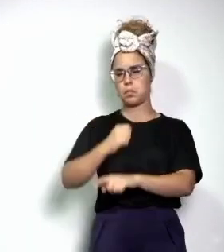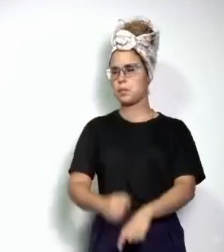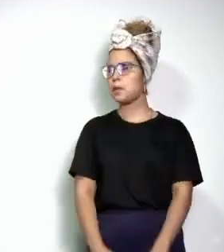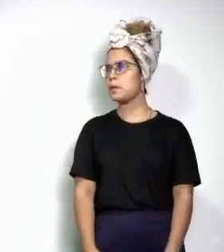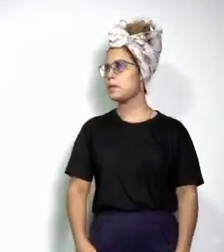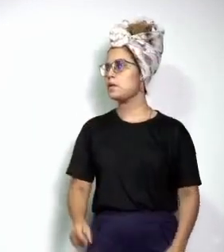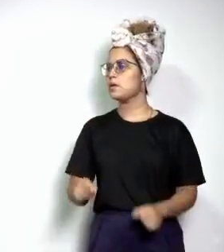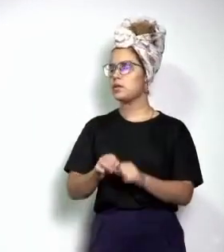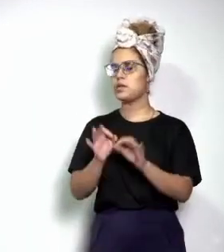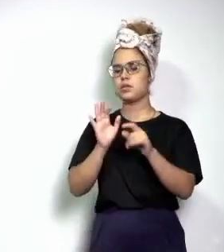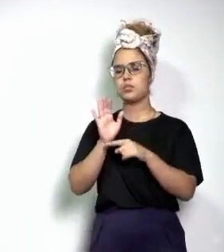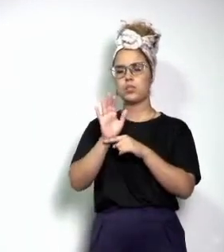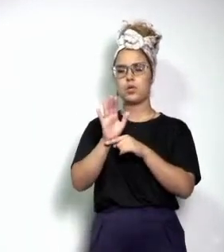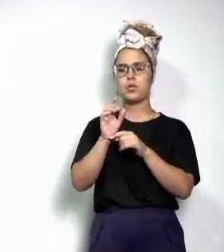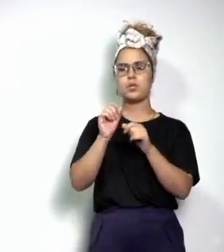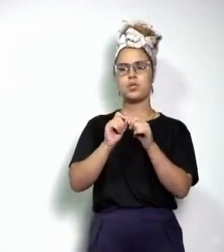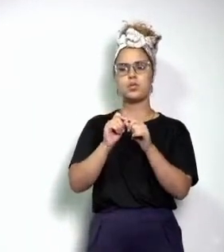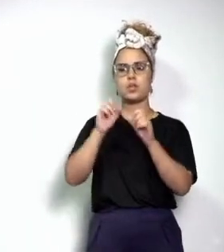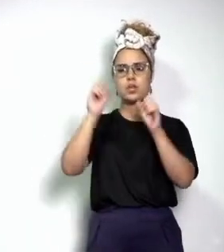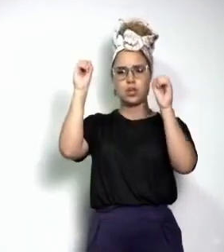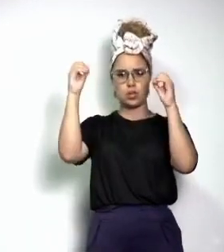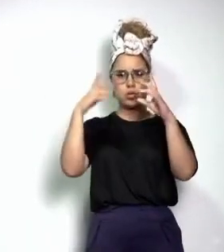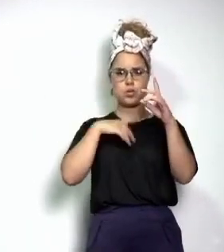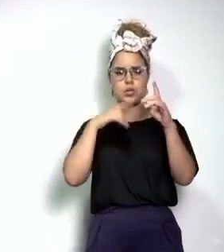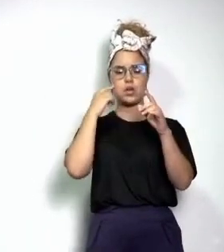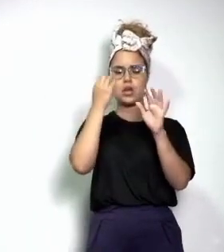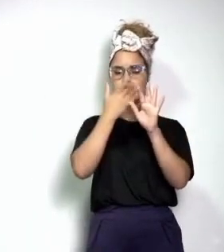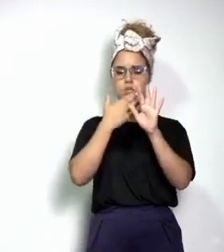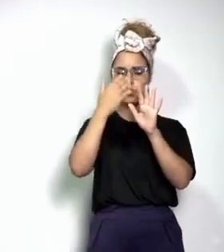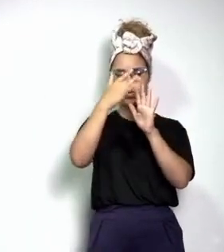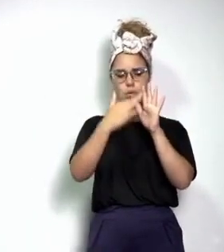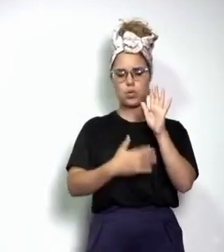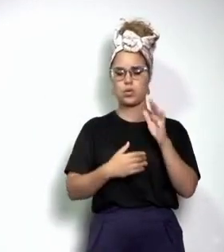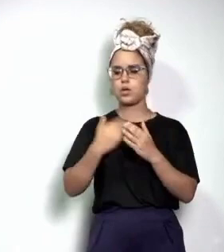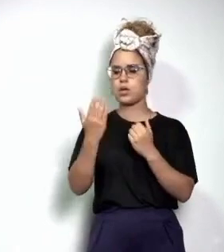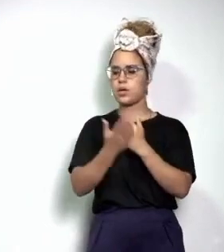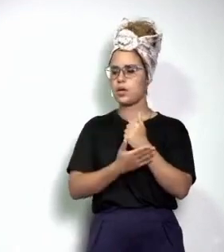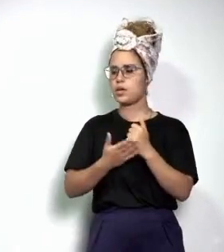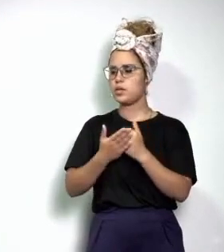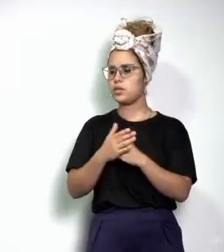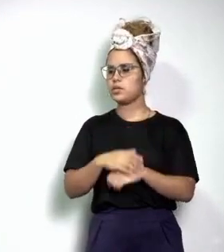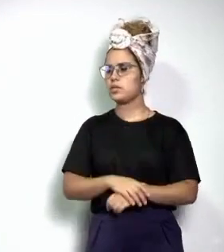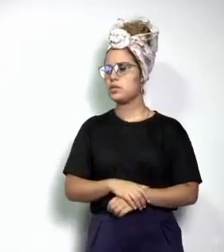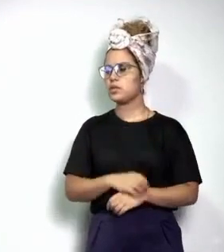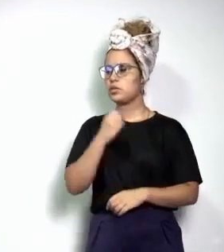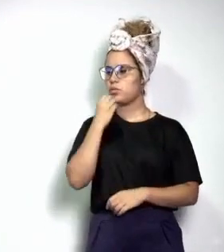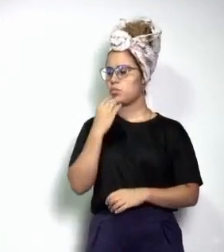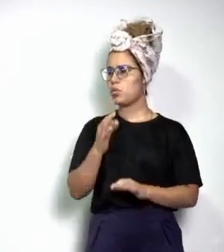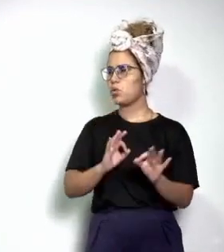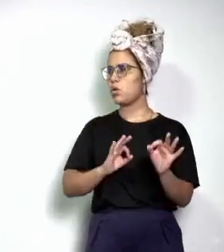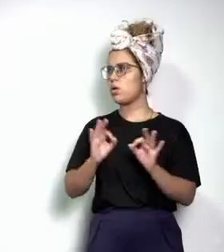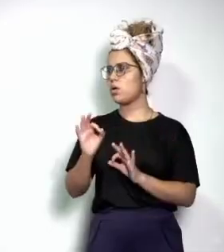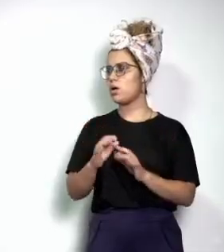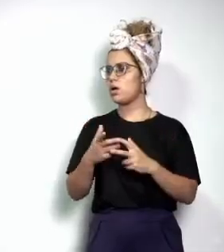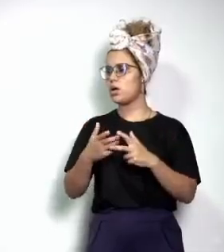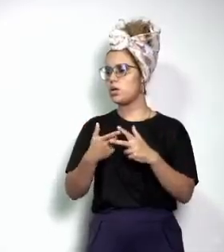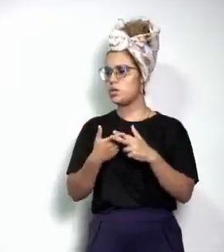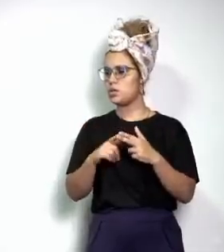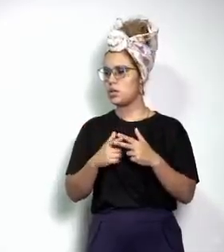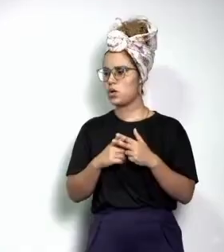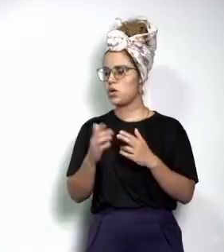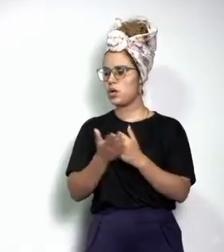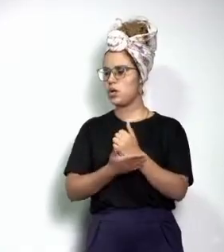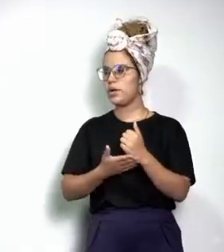mede exposição, a cartela de cor. Enfim, é basicamente isso. Boa parte são instrumentos